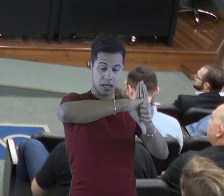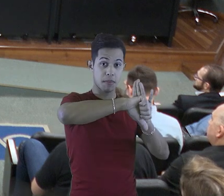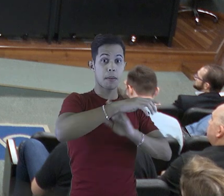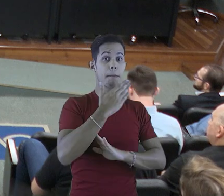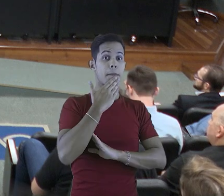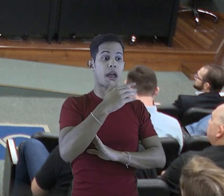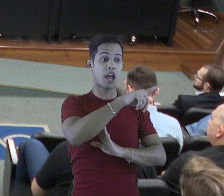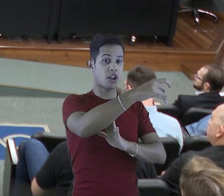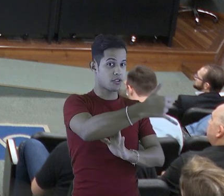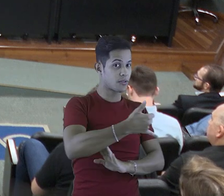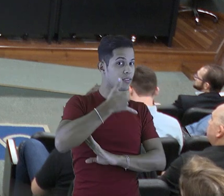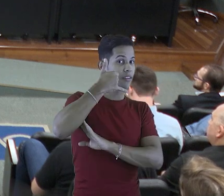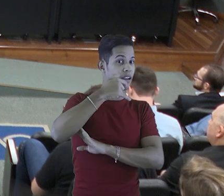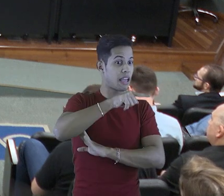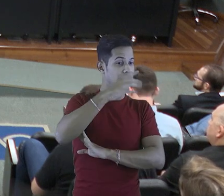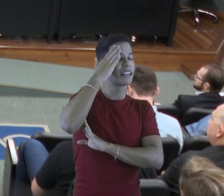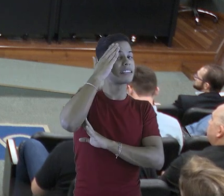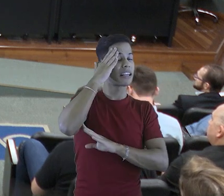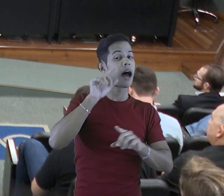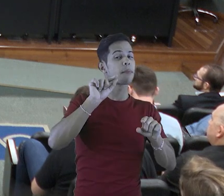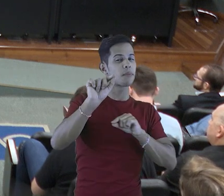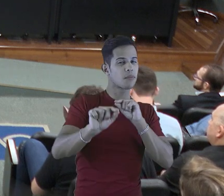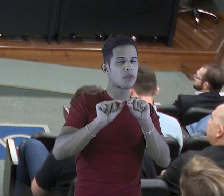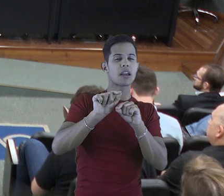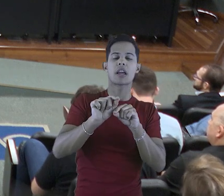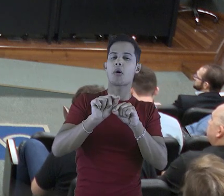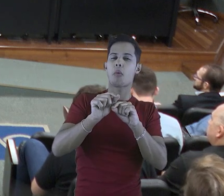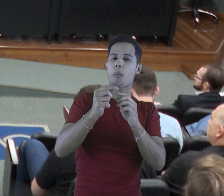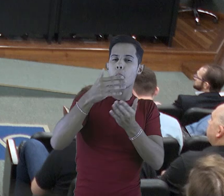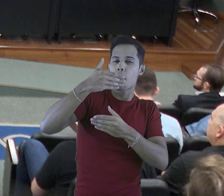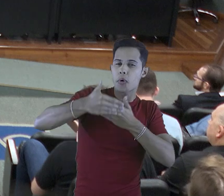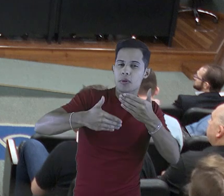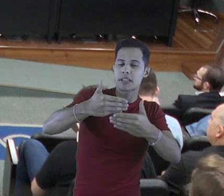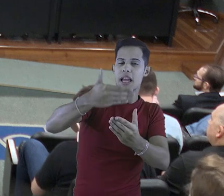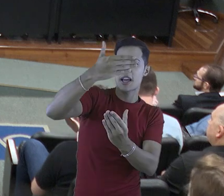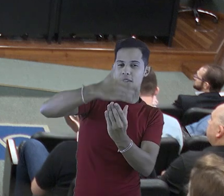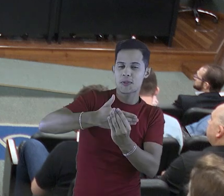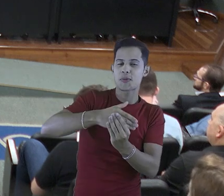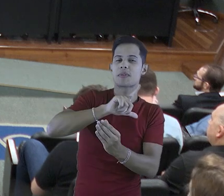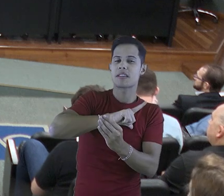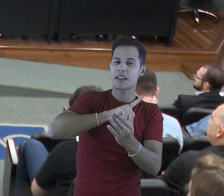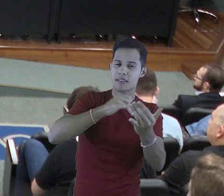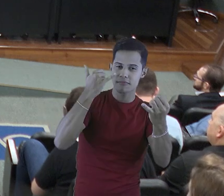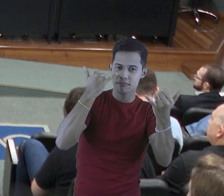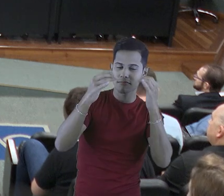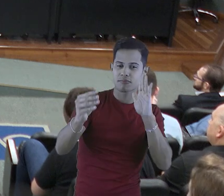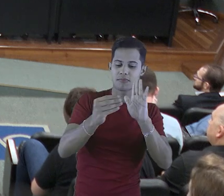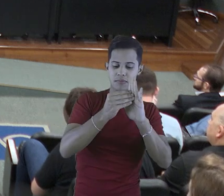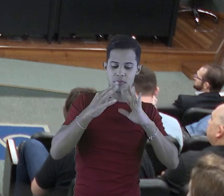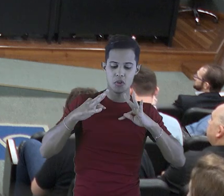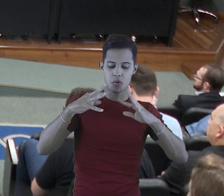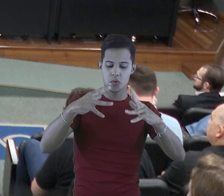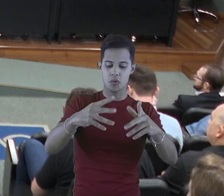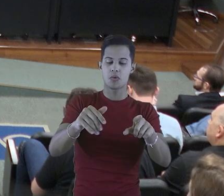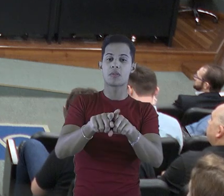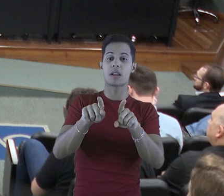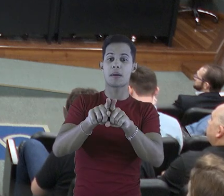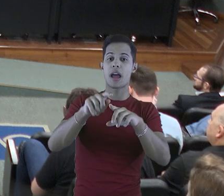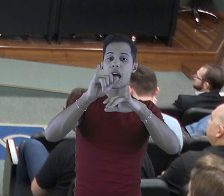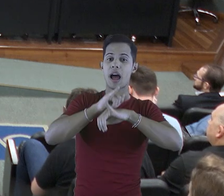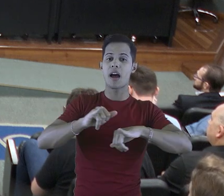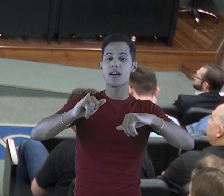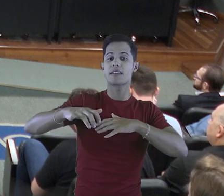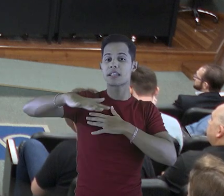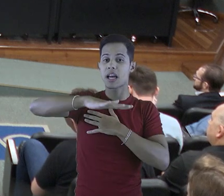me ligar, ele já sabe o que tem que fazer, já tem todo o desenho de processo, ele vai fazer isso, a gente vai comunicar à NPD, vamos ter que comunicar aos titulares de